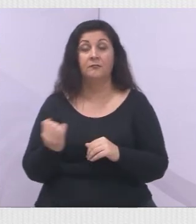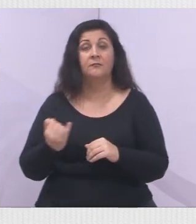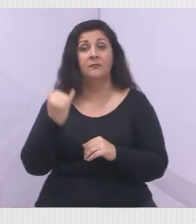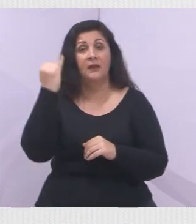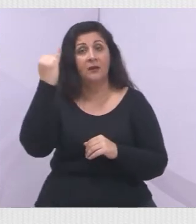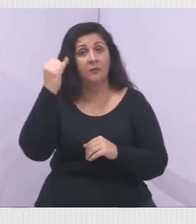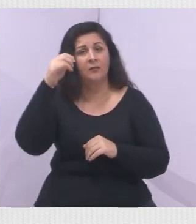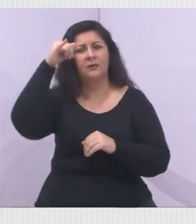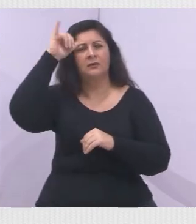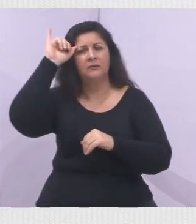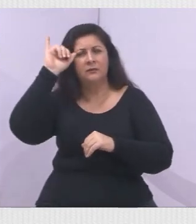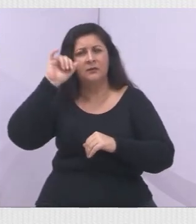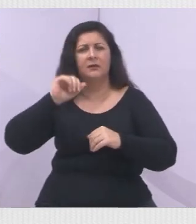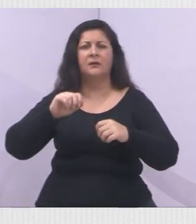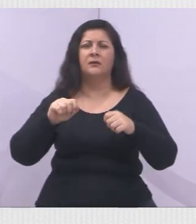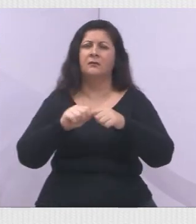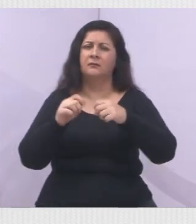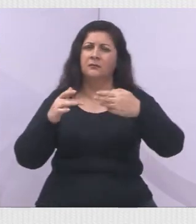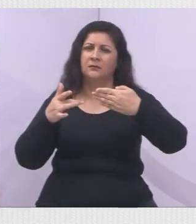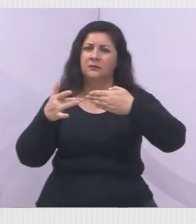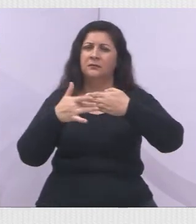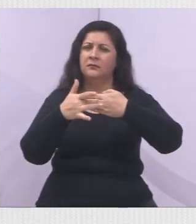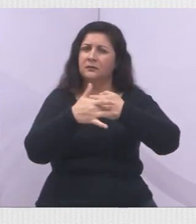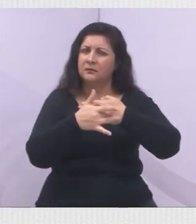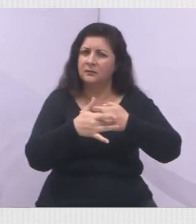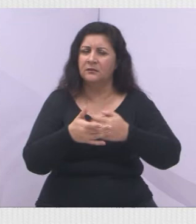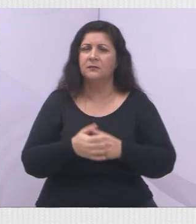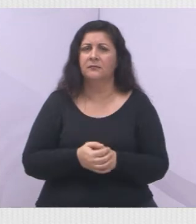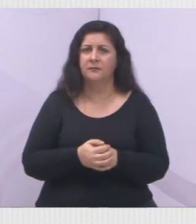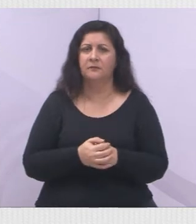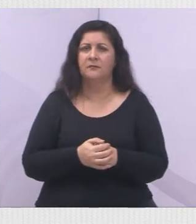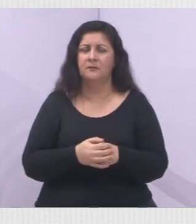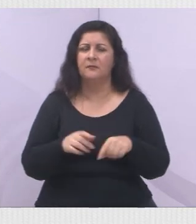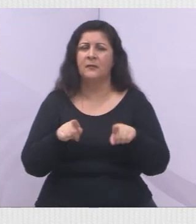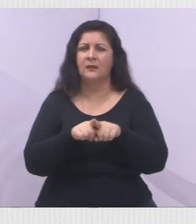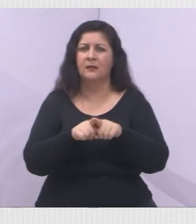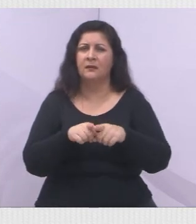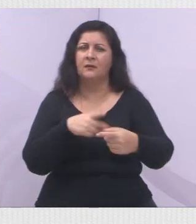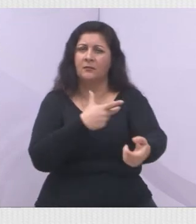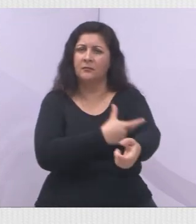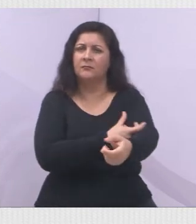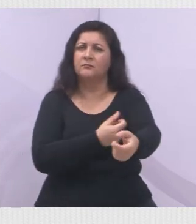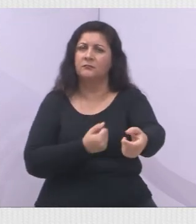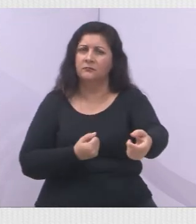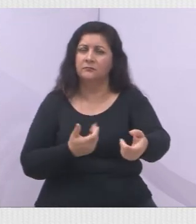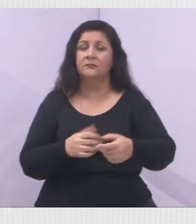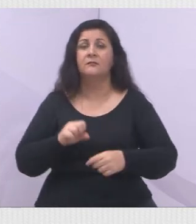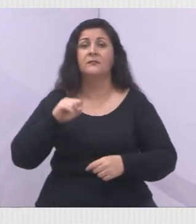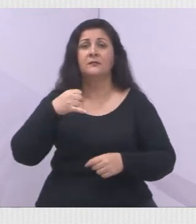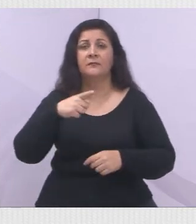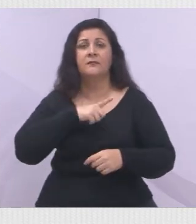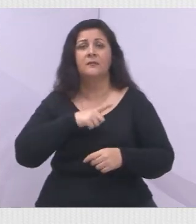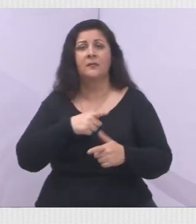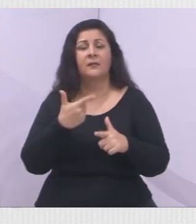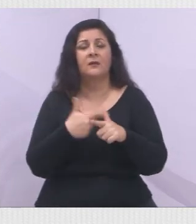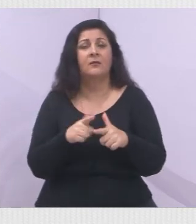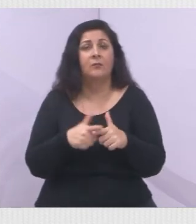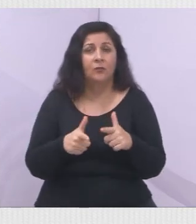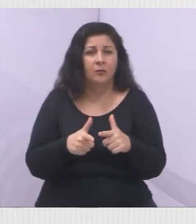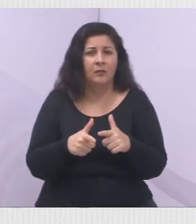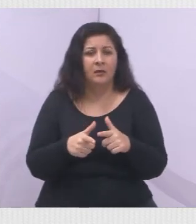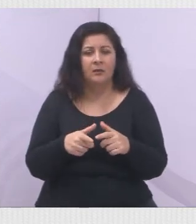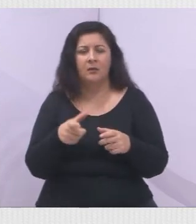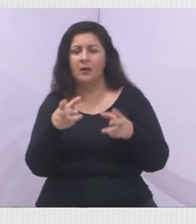importante se prevenir, fazer o seu exame de toque, e até mesmo o exame de sangue, para poder, se tiver algum problema descoberto em